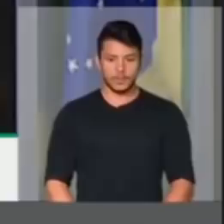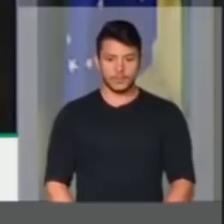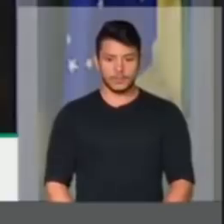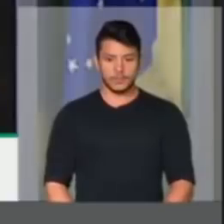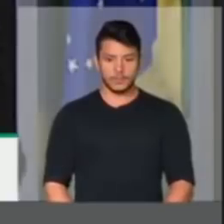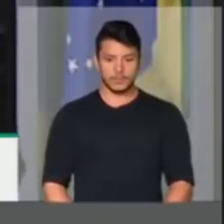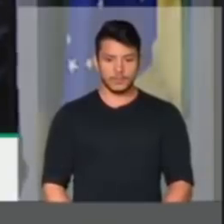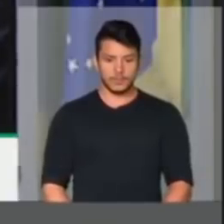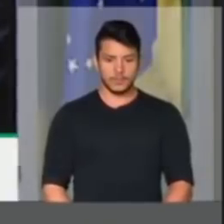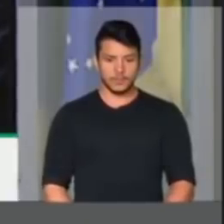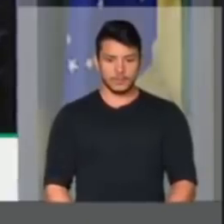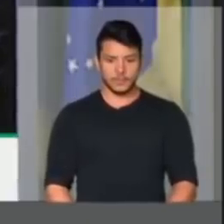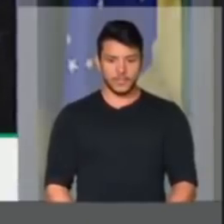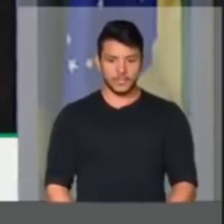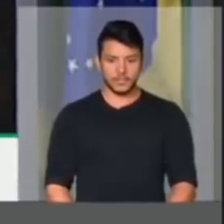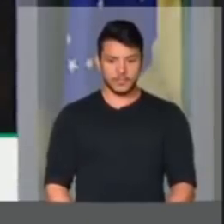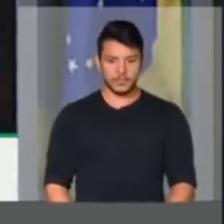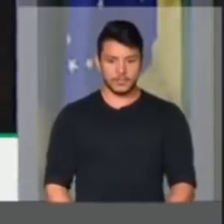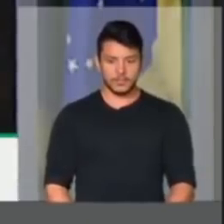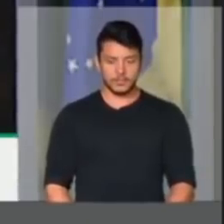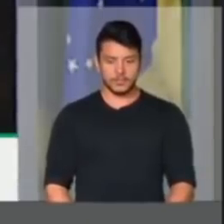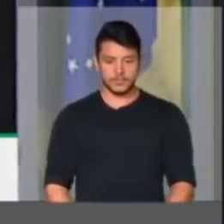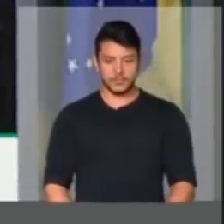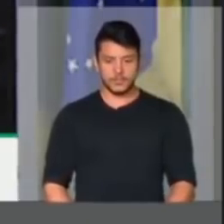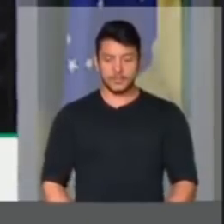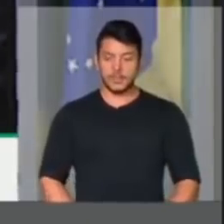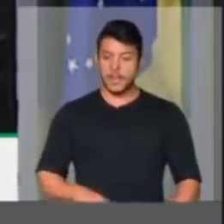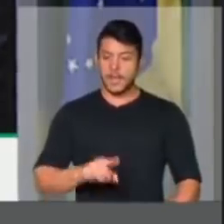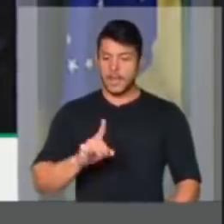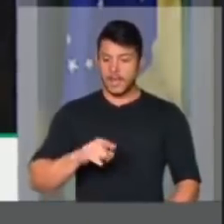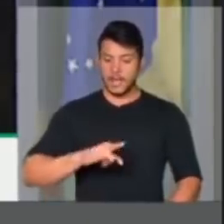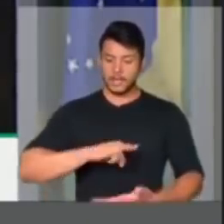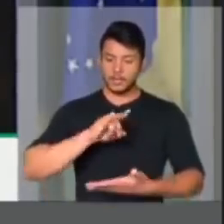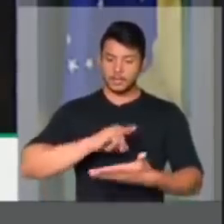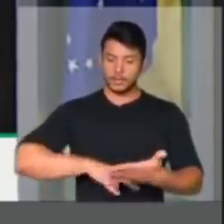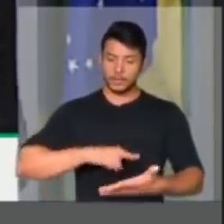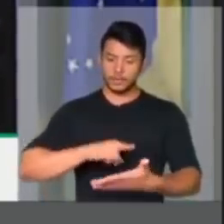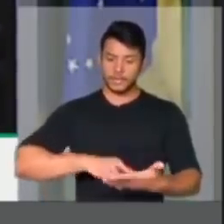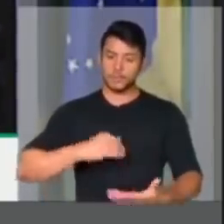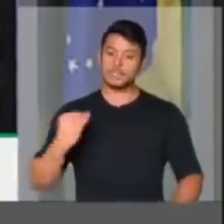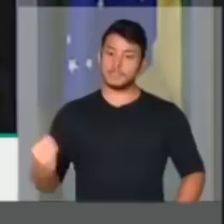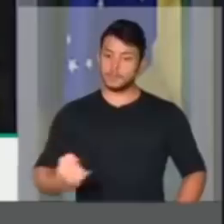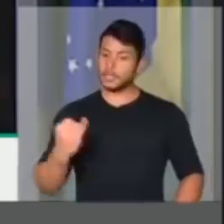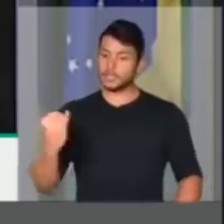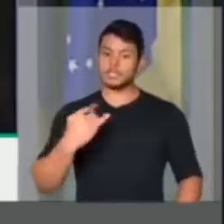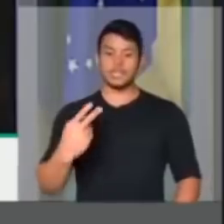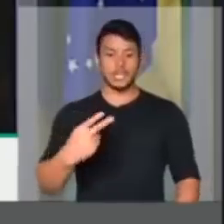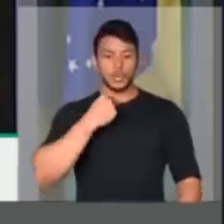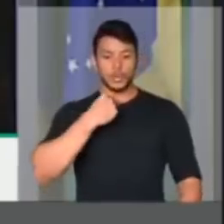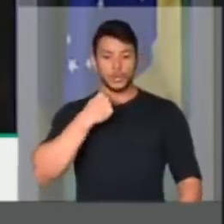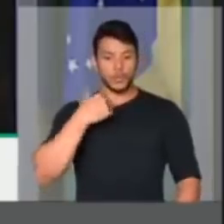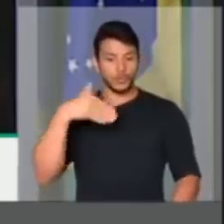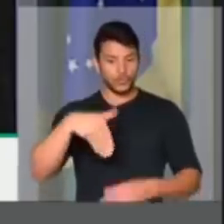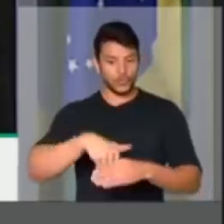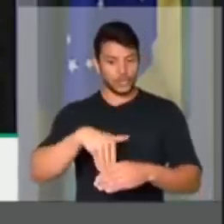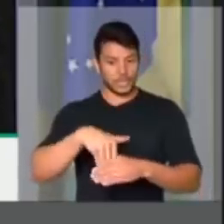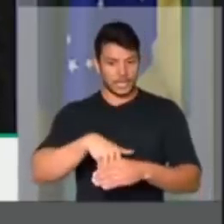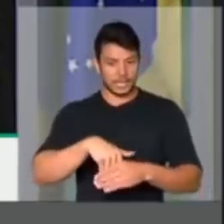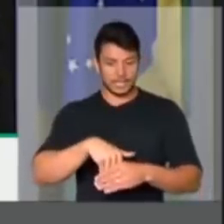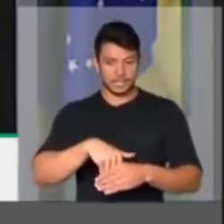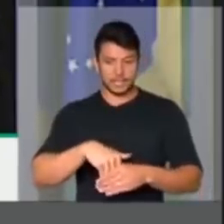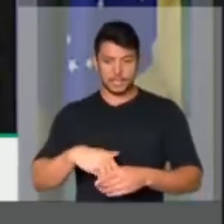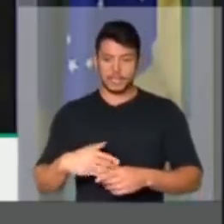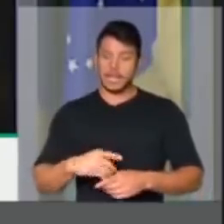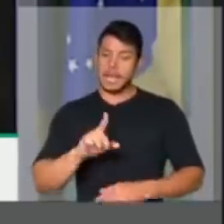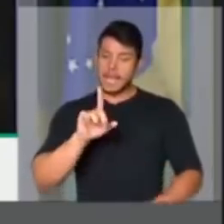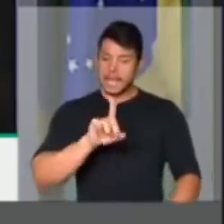dos partidos que hoje estão na oposição, tratados internacionais muito importantes, não puderam ser votados porque o direito, sim,